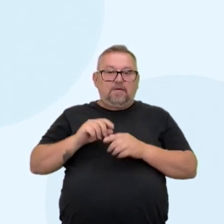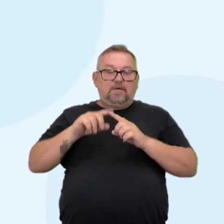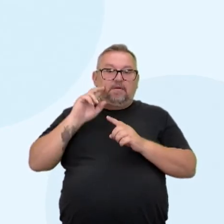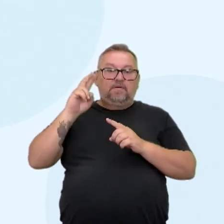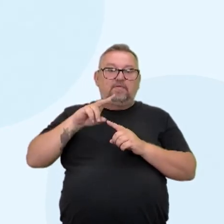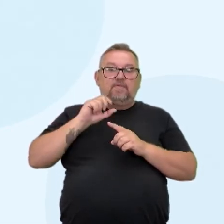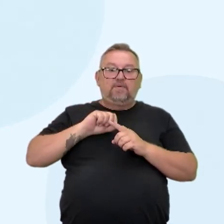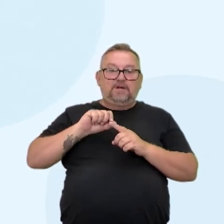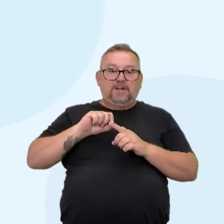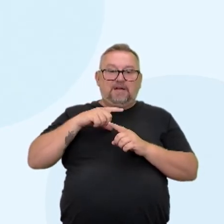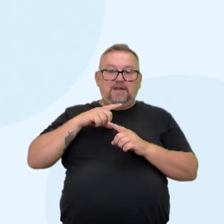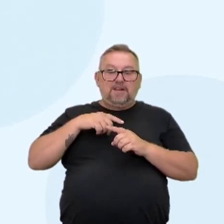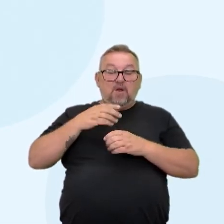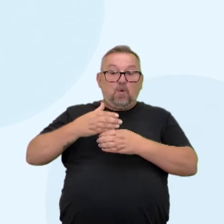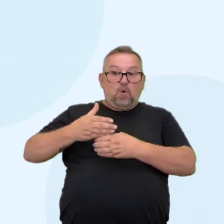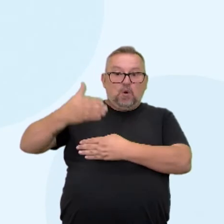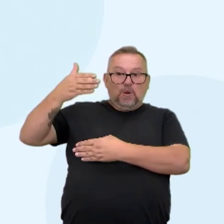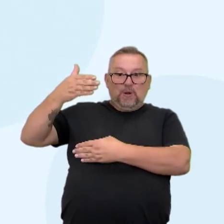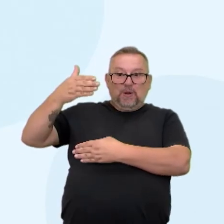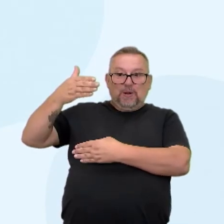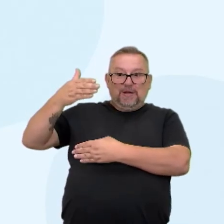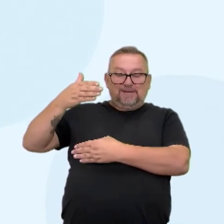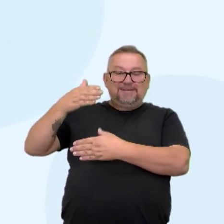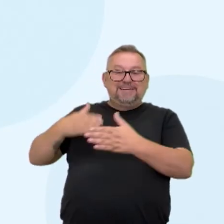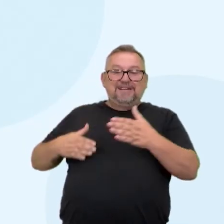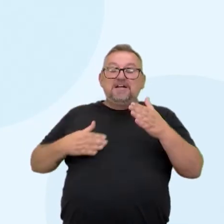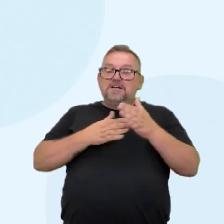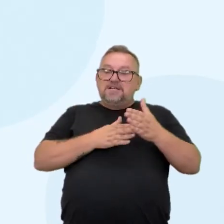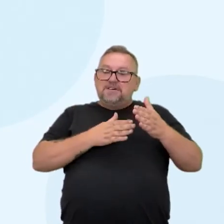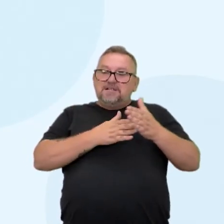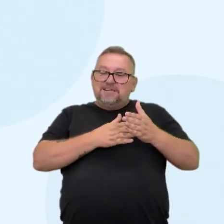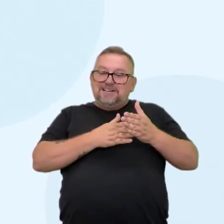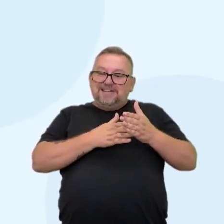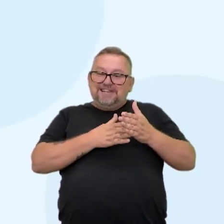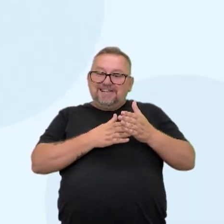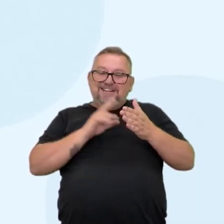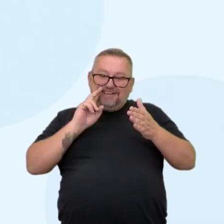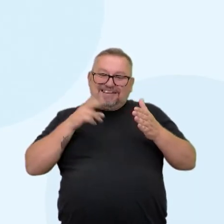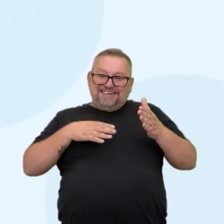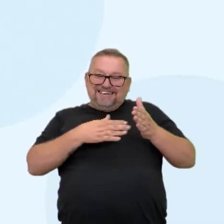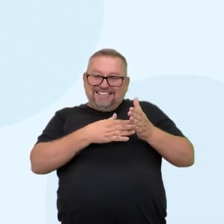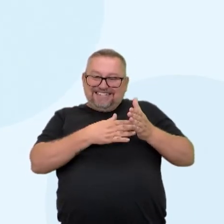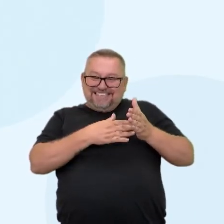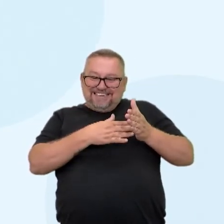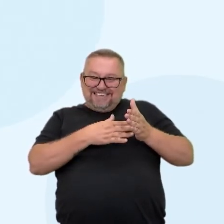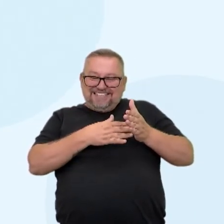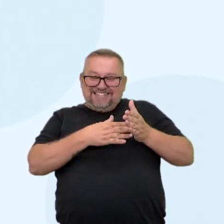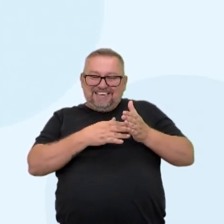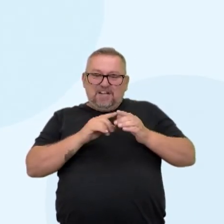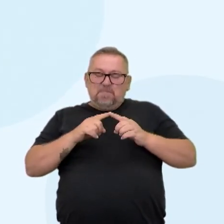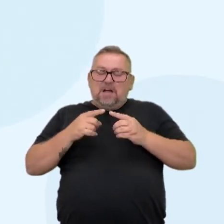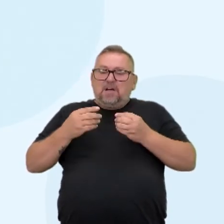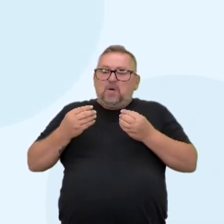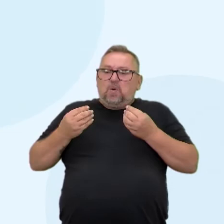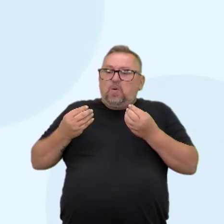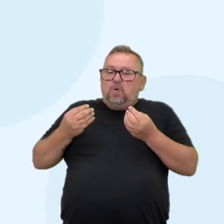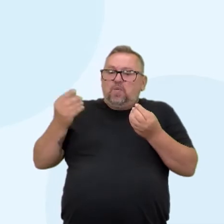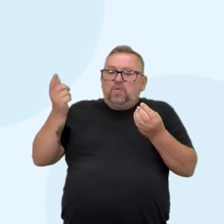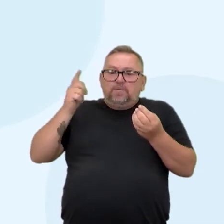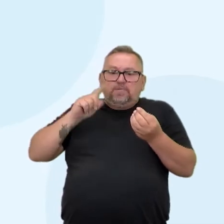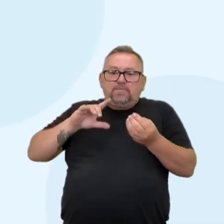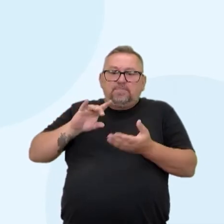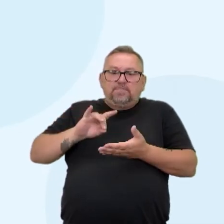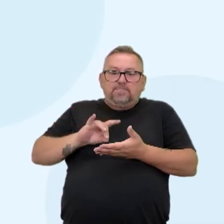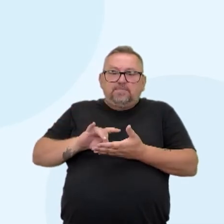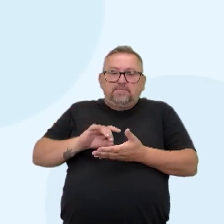es/numa parede um murão e esse Mourão é o seguinte tá beleza mas como é que eu vou alcançar a